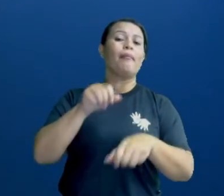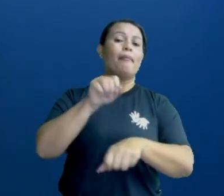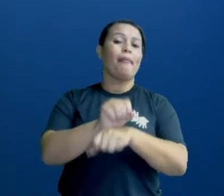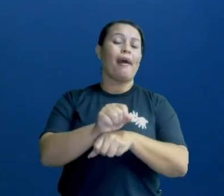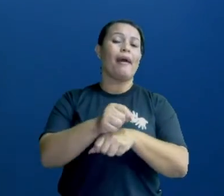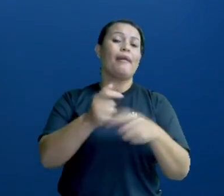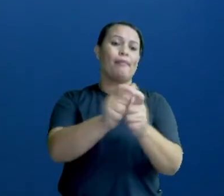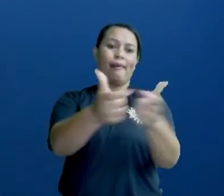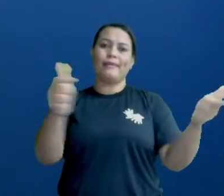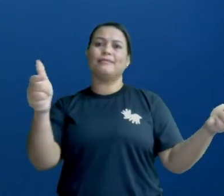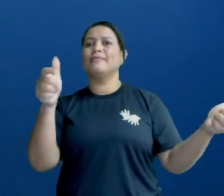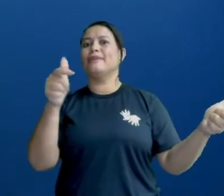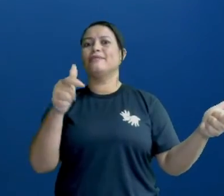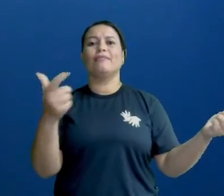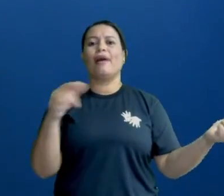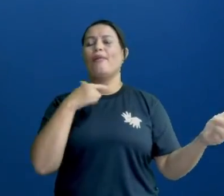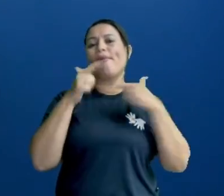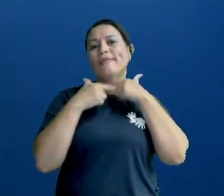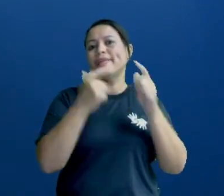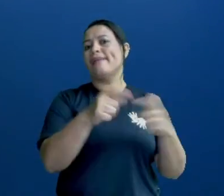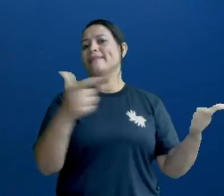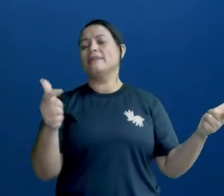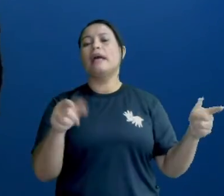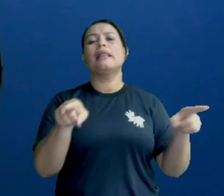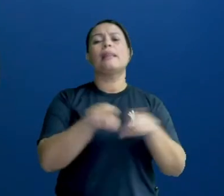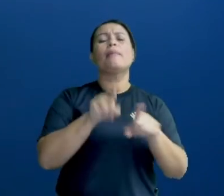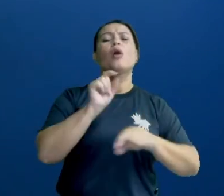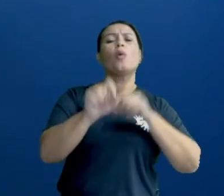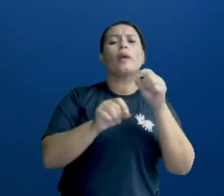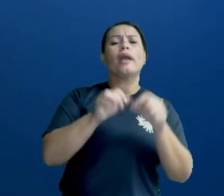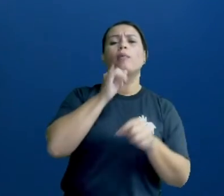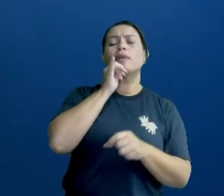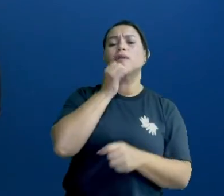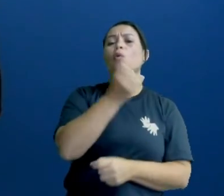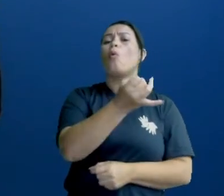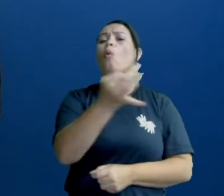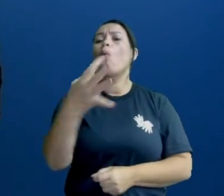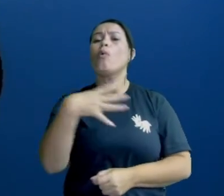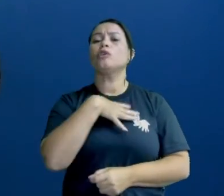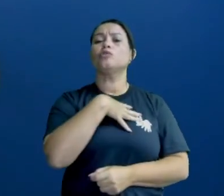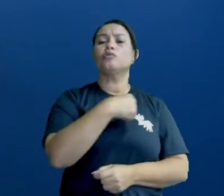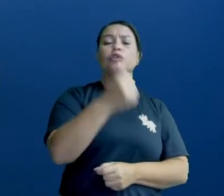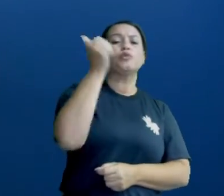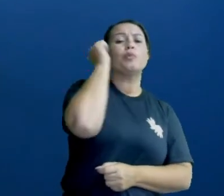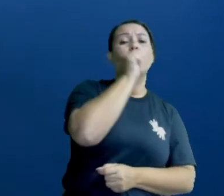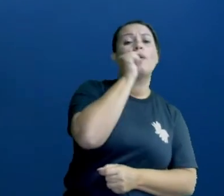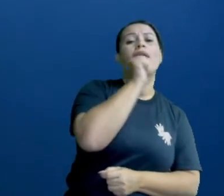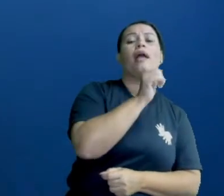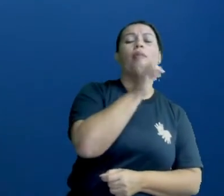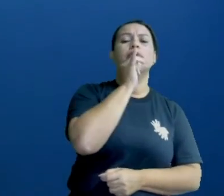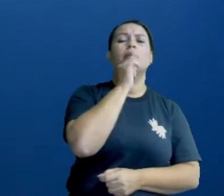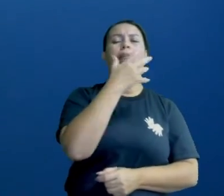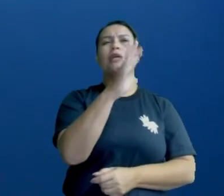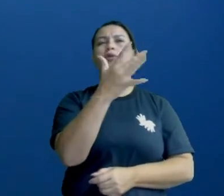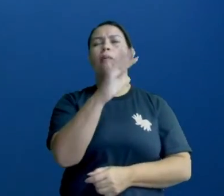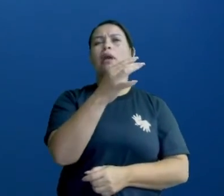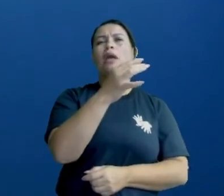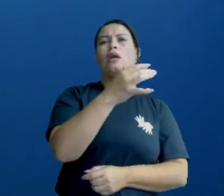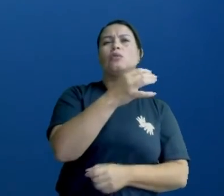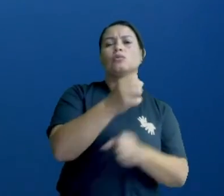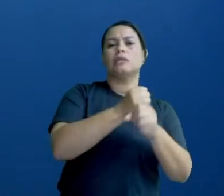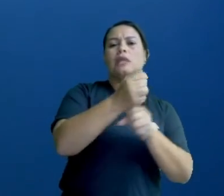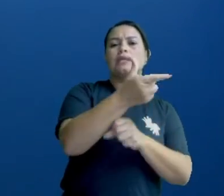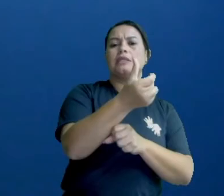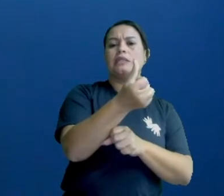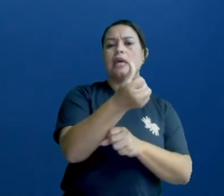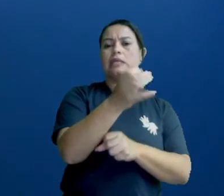nossa população. Uma outra coisa importante, a taxa de fecundidade, que seria o número de filhos por mulher. Então, na década de 60, né, por exemplo, o Brasil